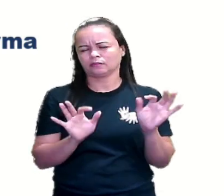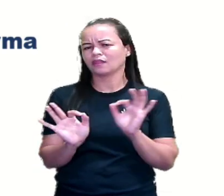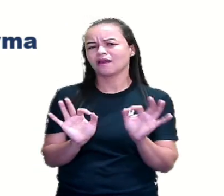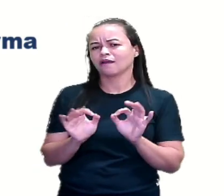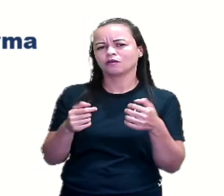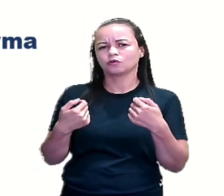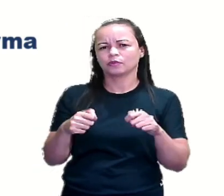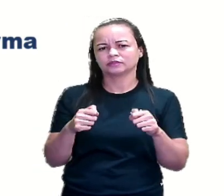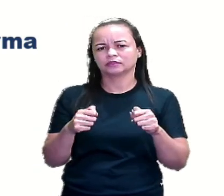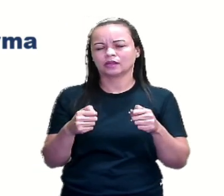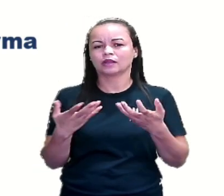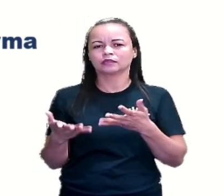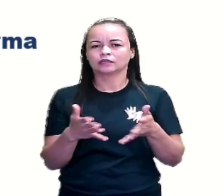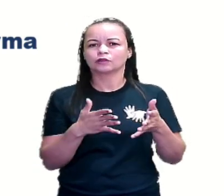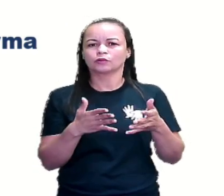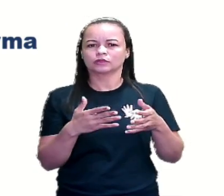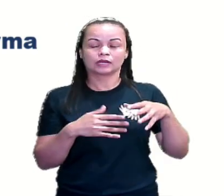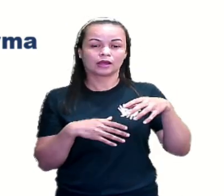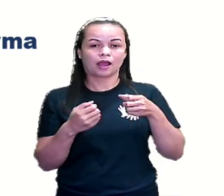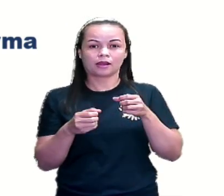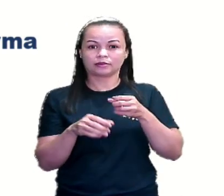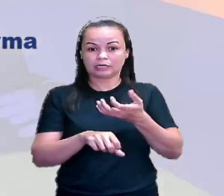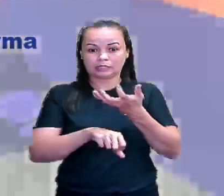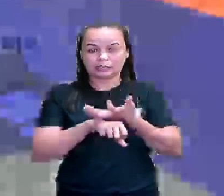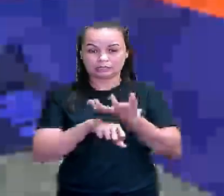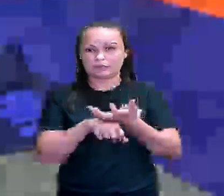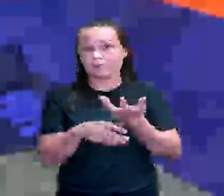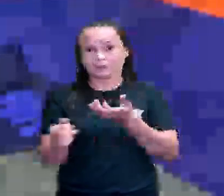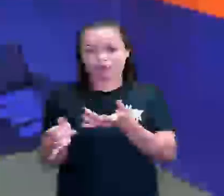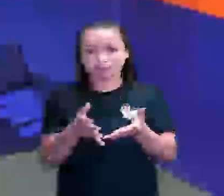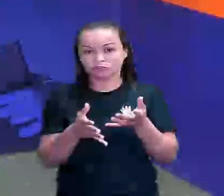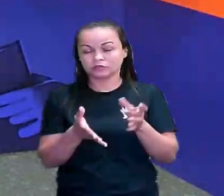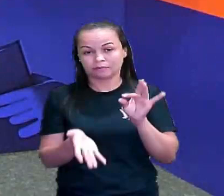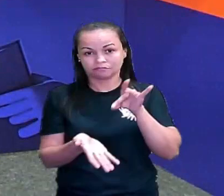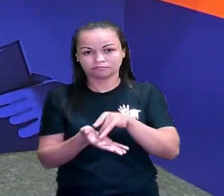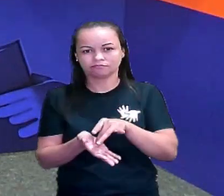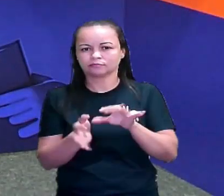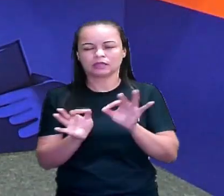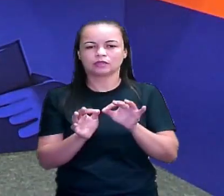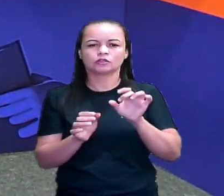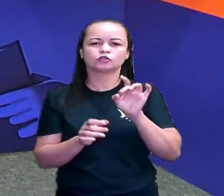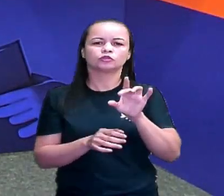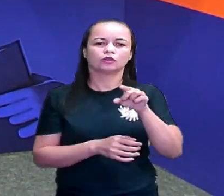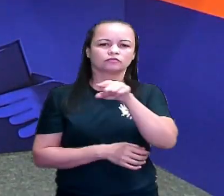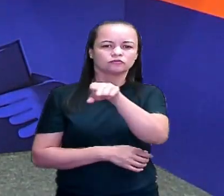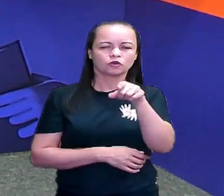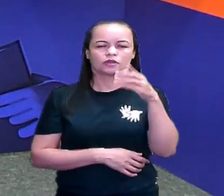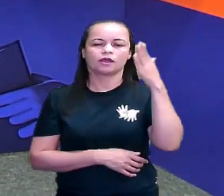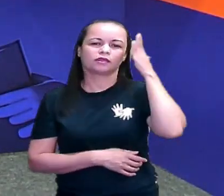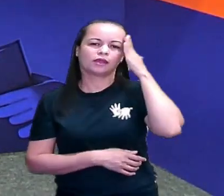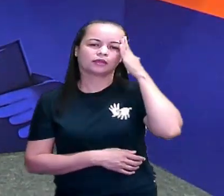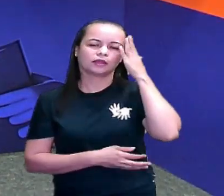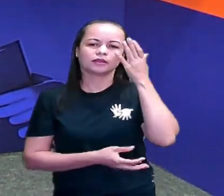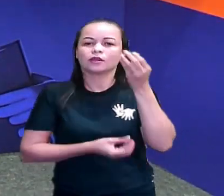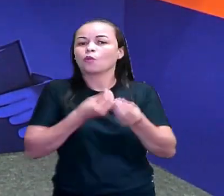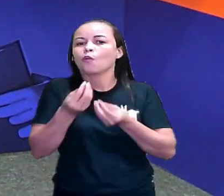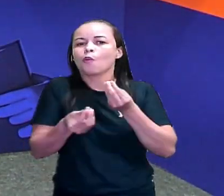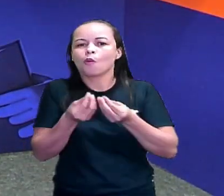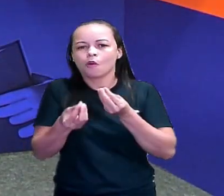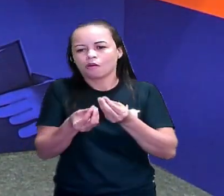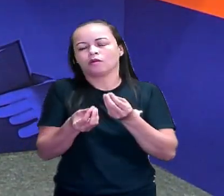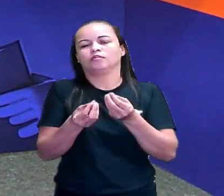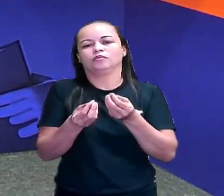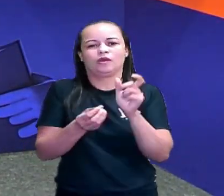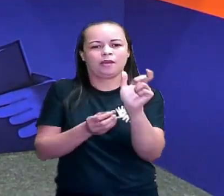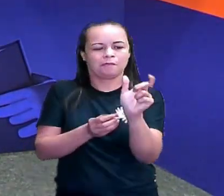gente não está aqui aprendendo nenhuma disciplina de exatas. É só para que vocês entendam como é a lógica dessa formação